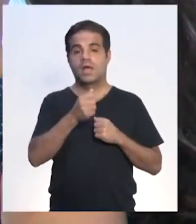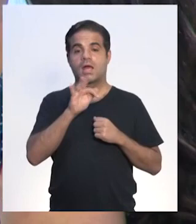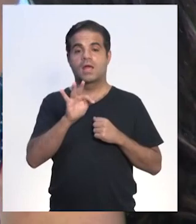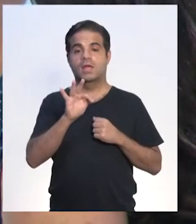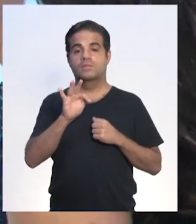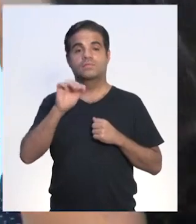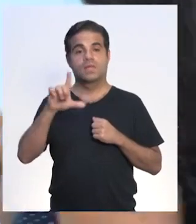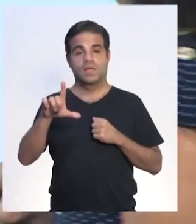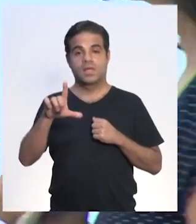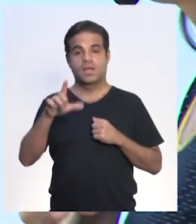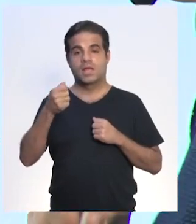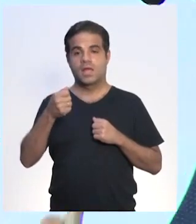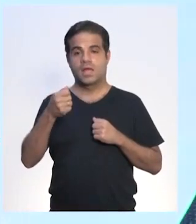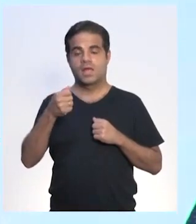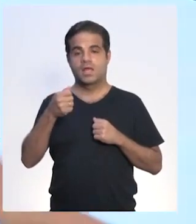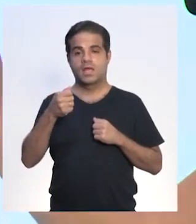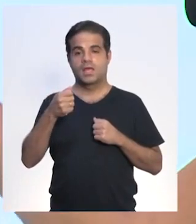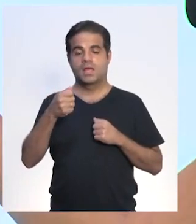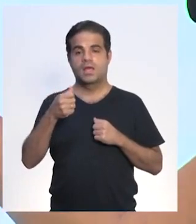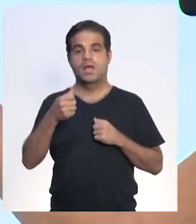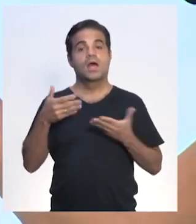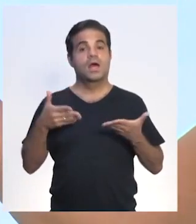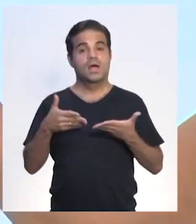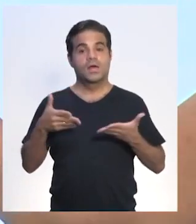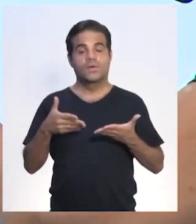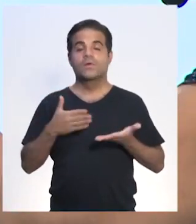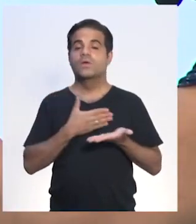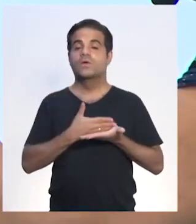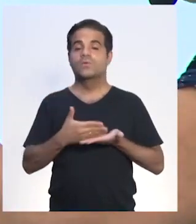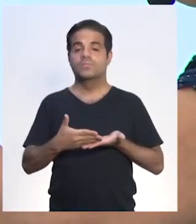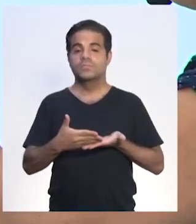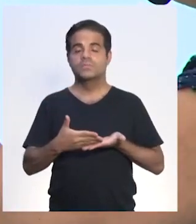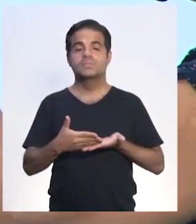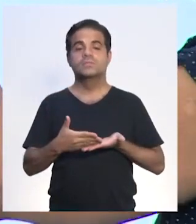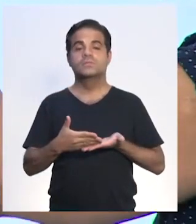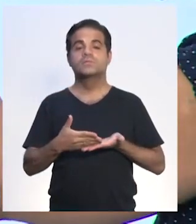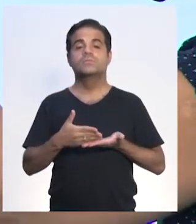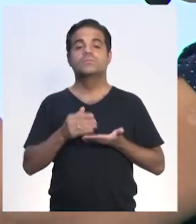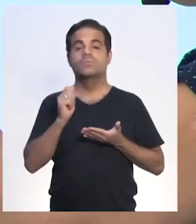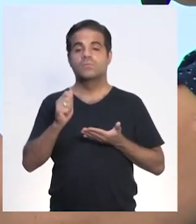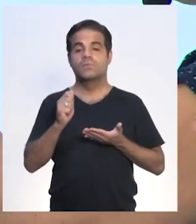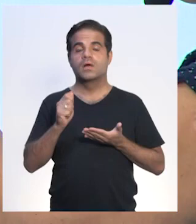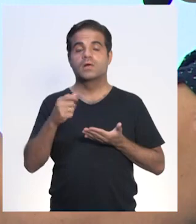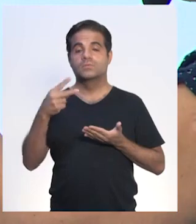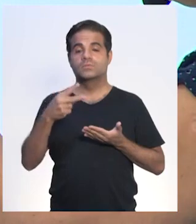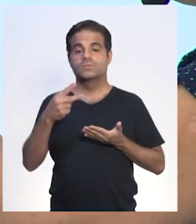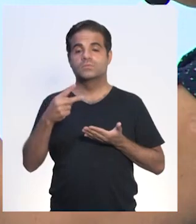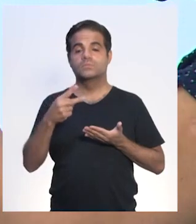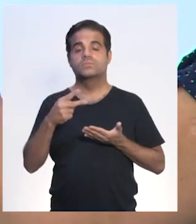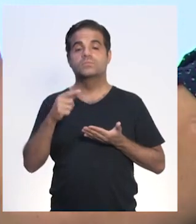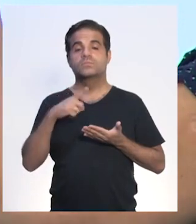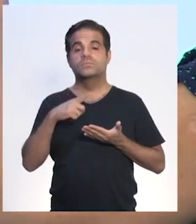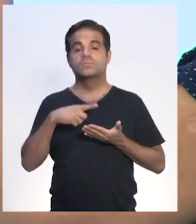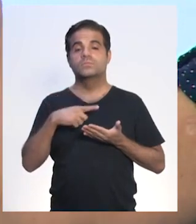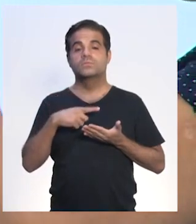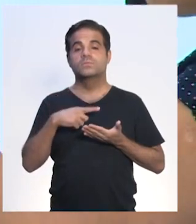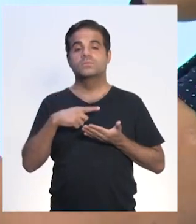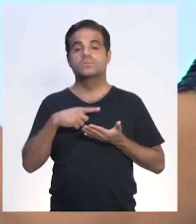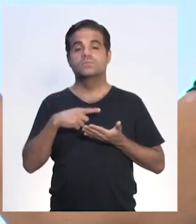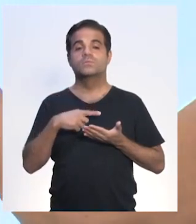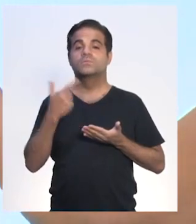F, L, A. Agora, começando ainda com A, na segunda posição, vou